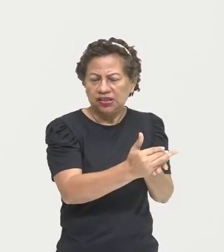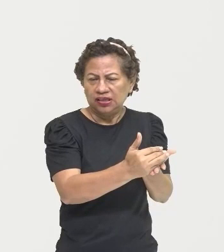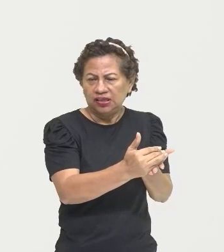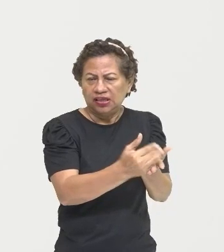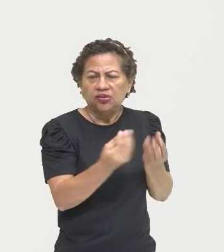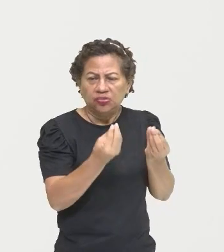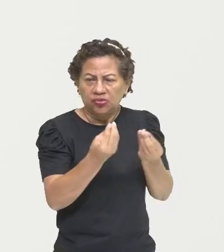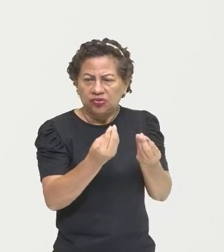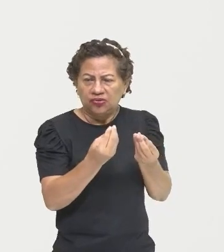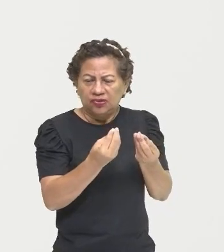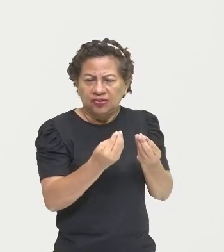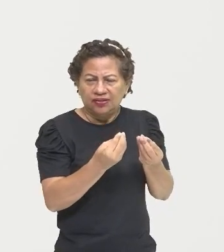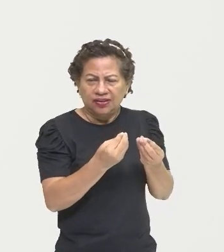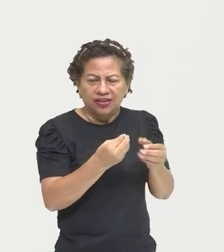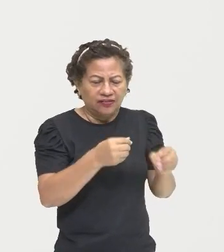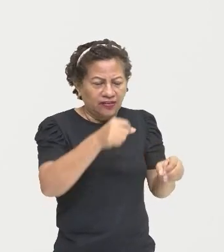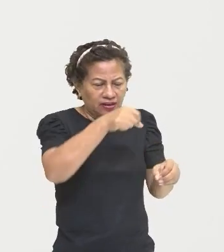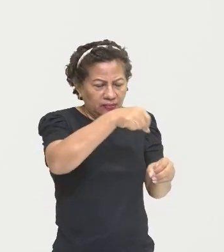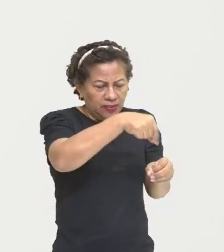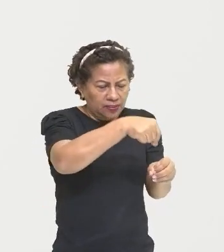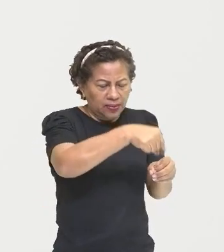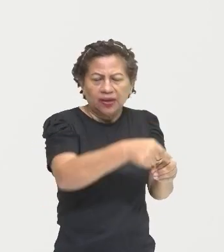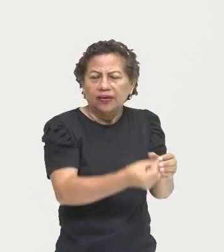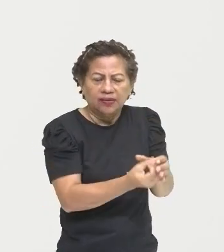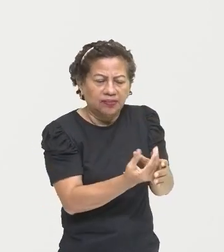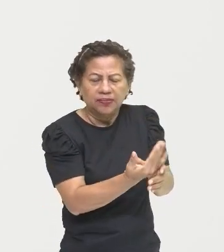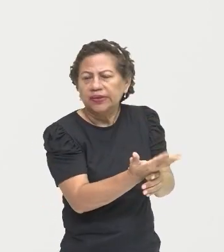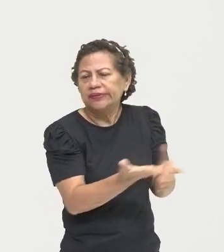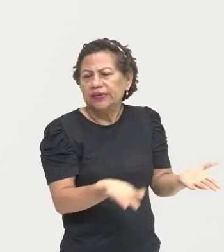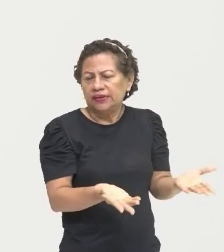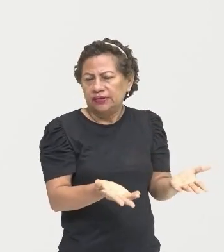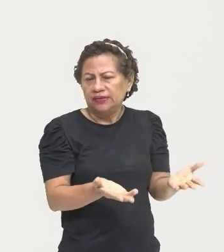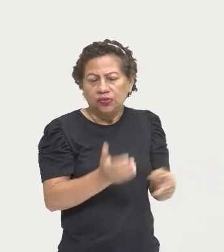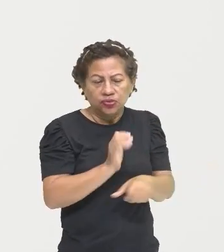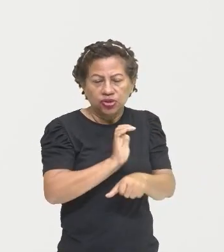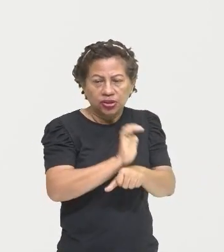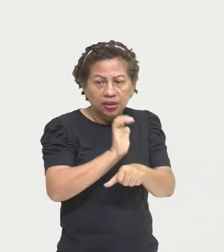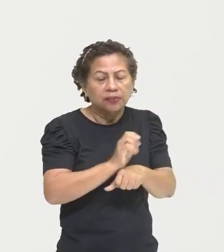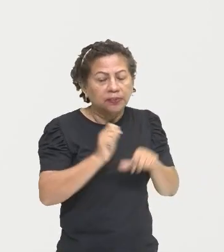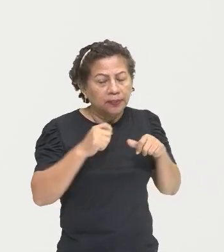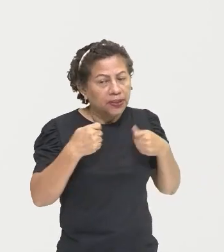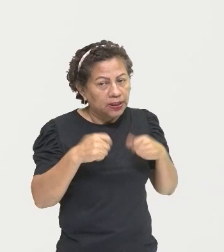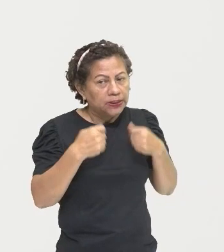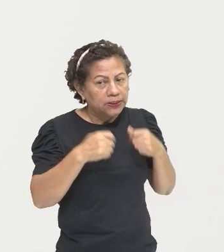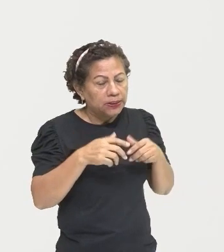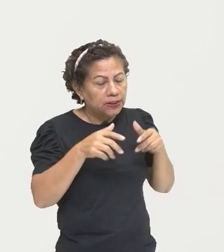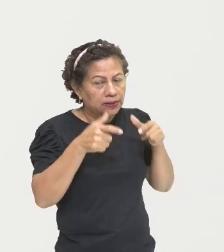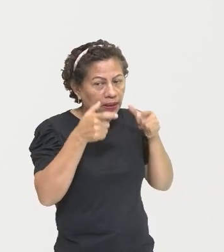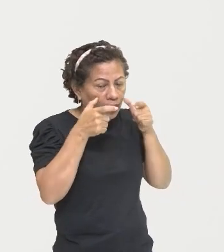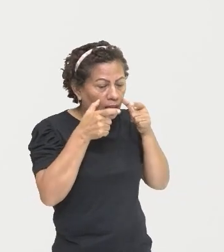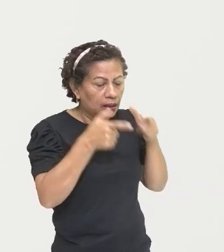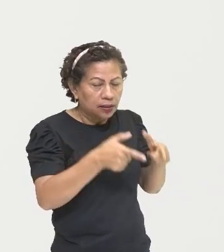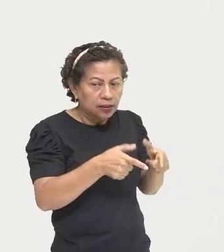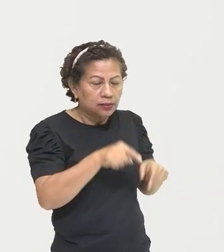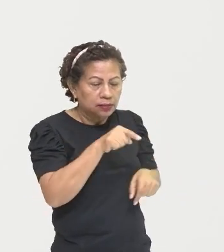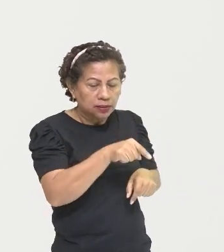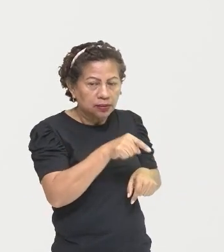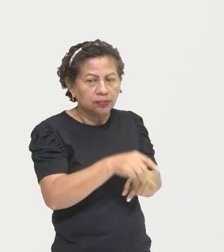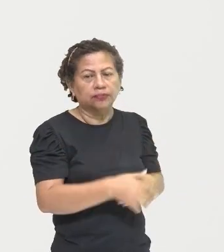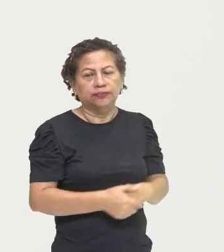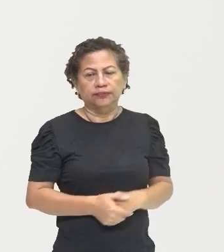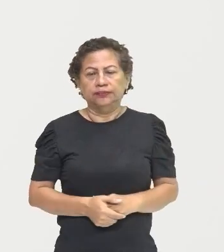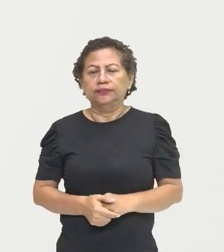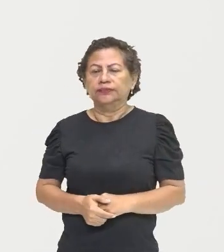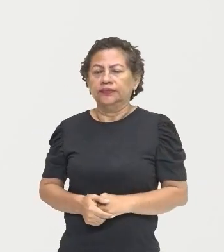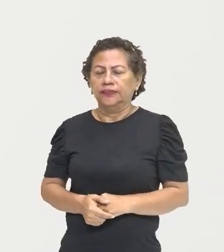fique atento a essas questões. E a gente tem também a melhoria das condições de vida no campo. E olha, turma,